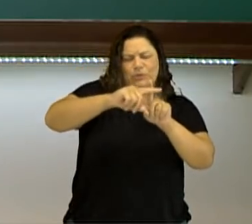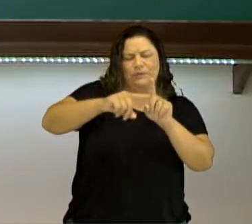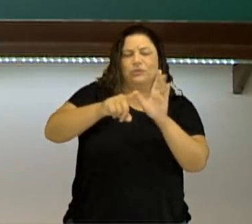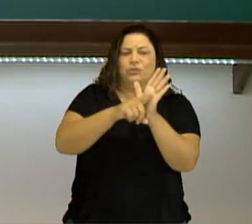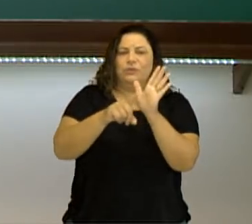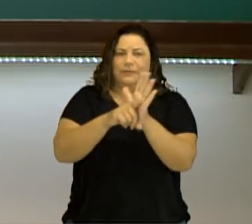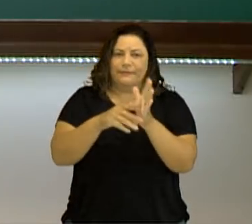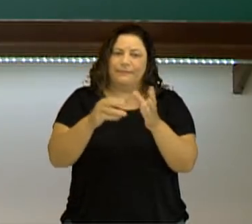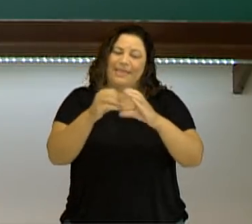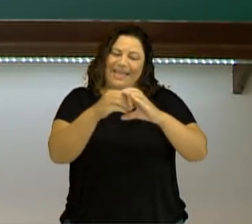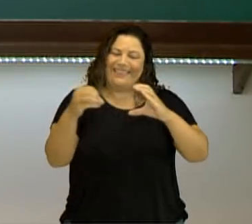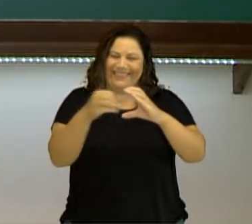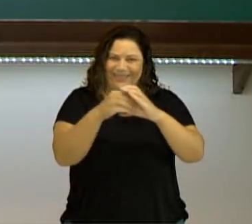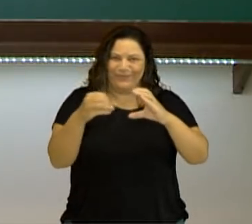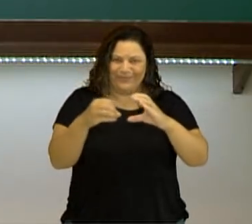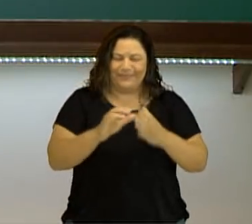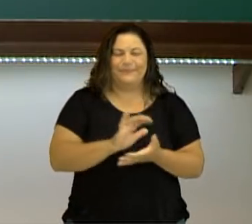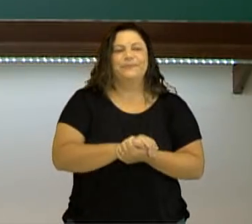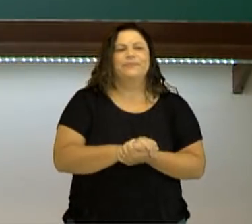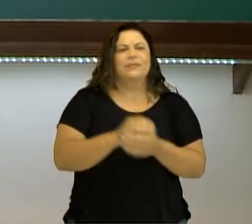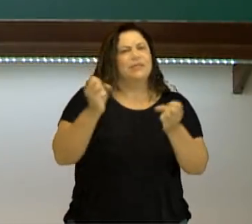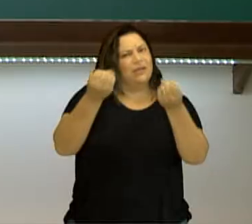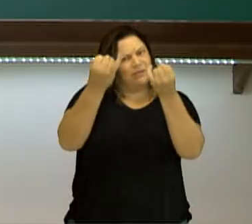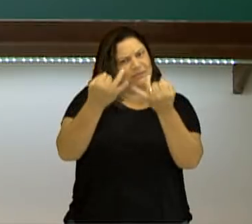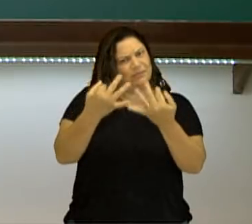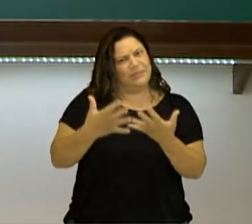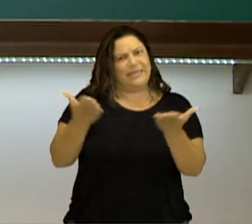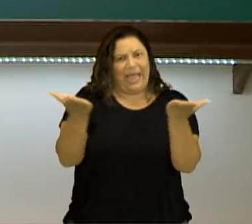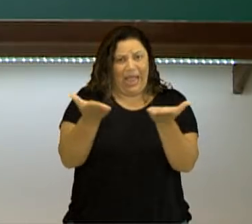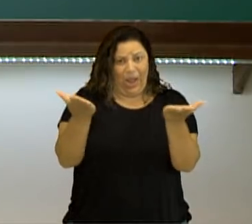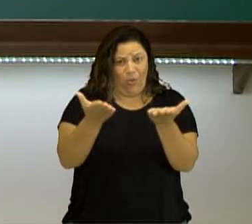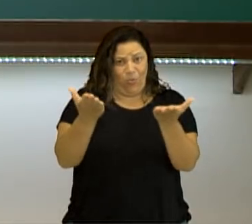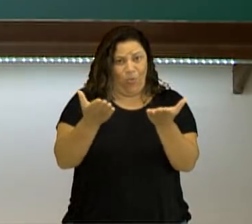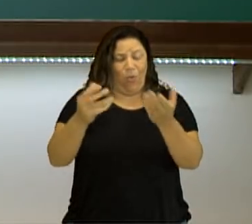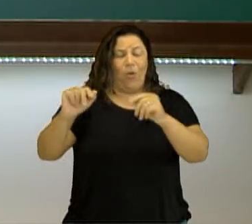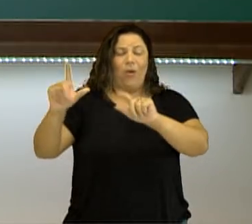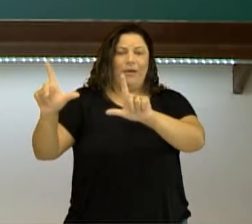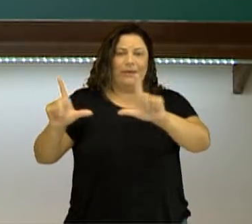a carga neutra. Gostaria de explicar para vocês aqui no quadro sobre isso,